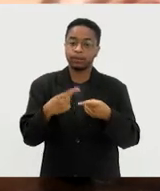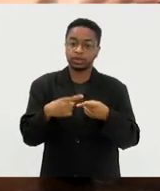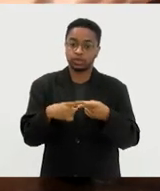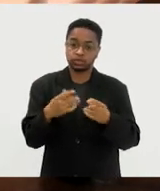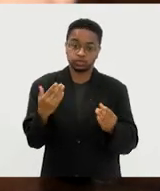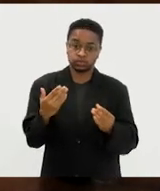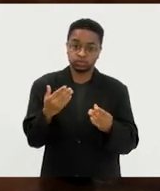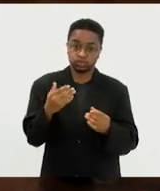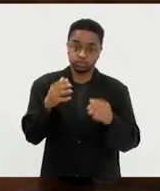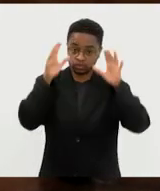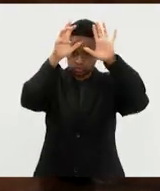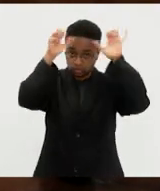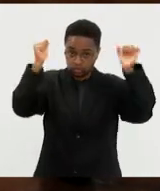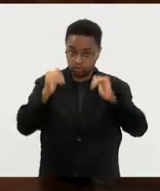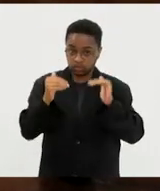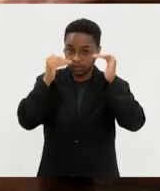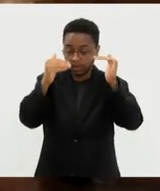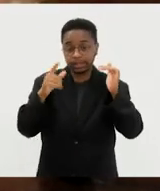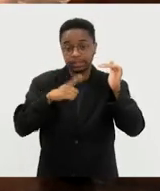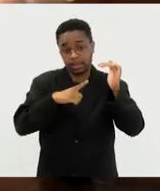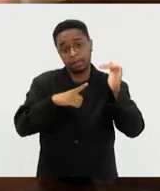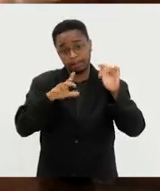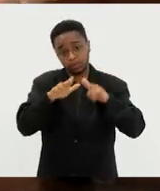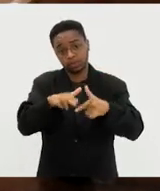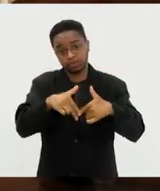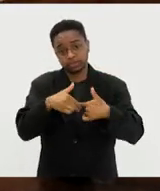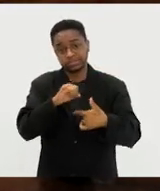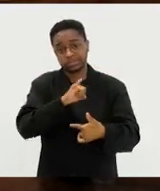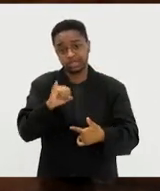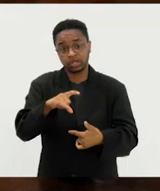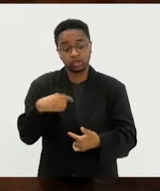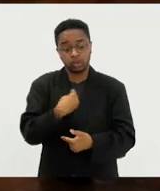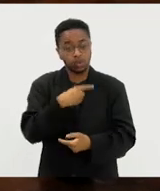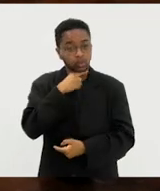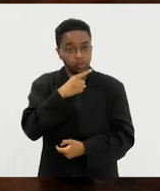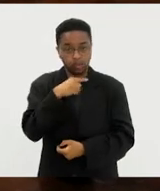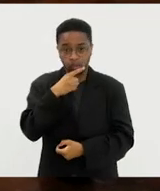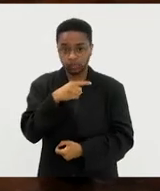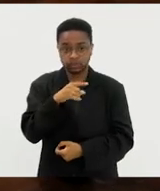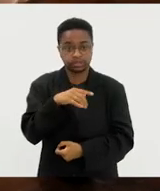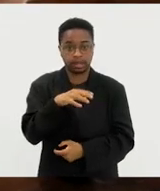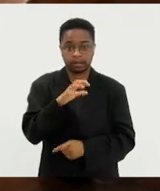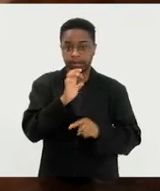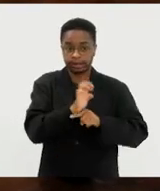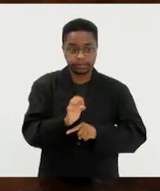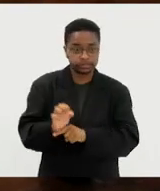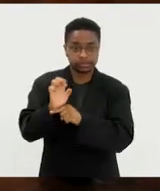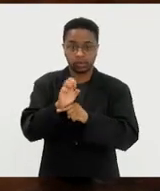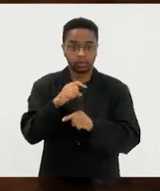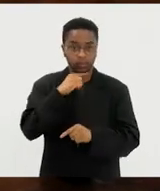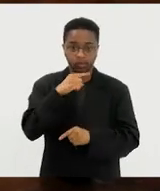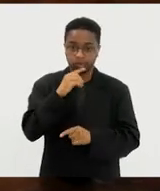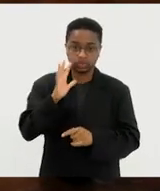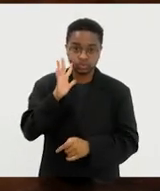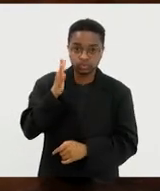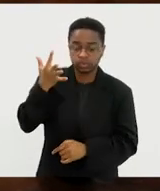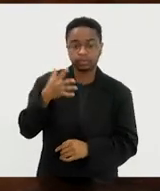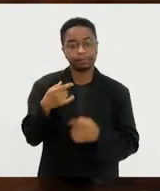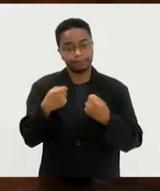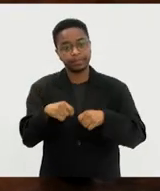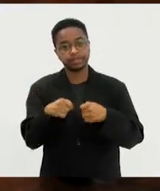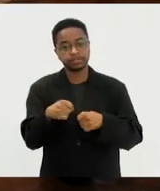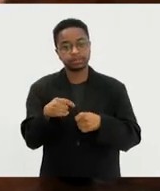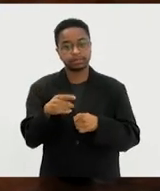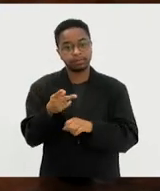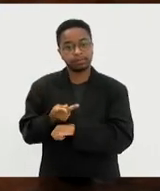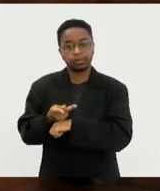mesmo. Se a gente está na mesa e não consegue, os entes federativos, uma solução, tem que ir para o